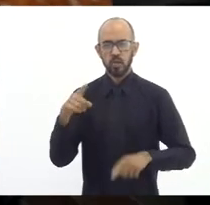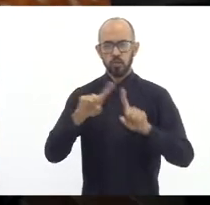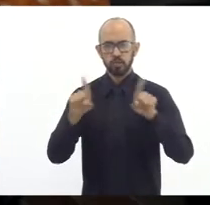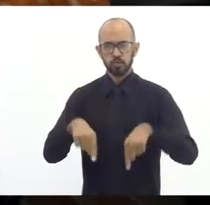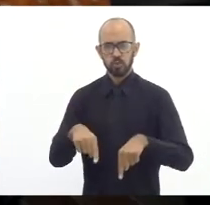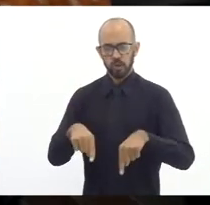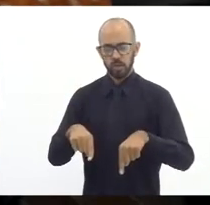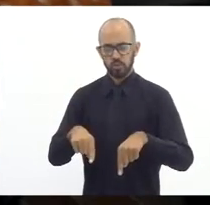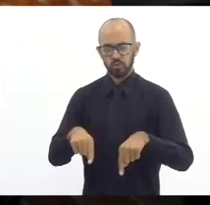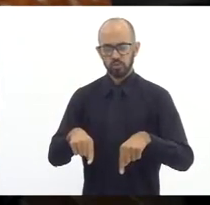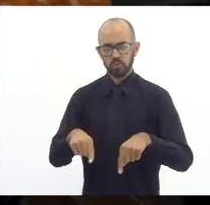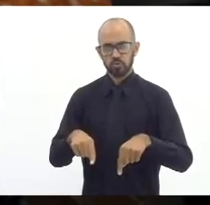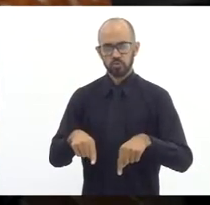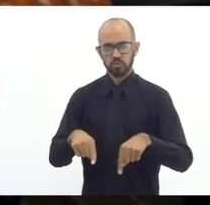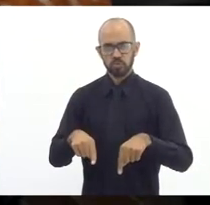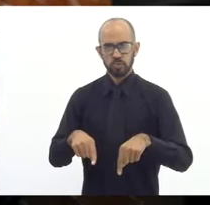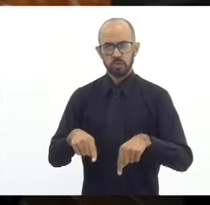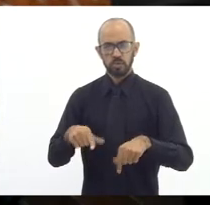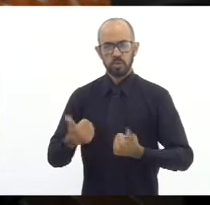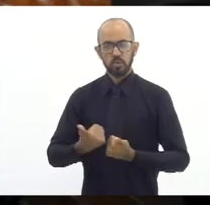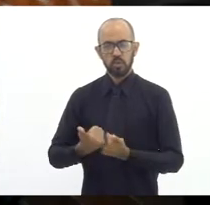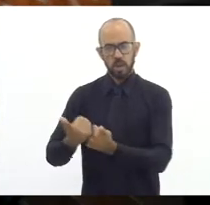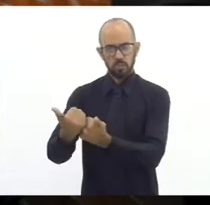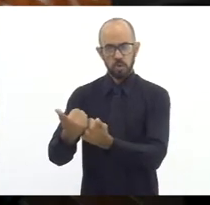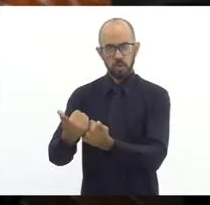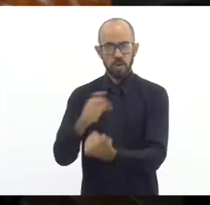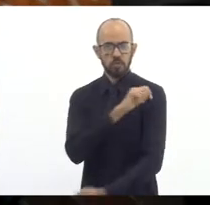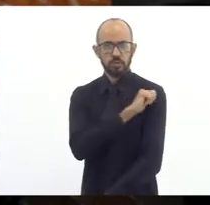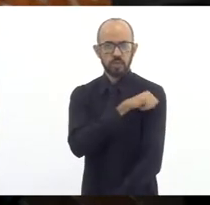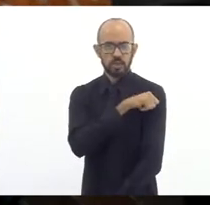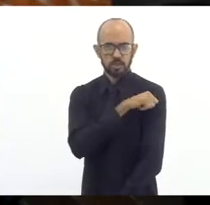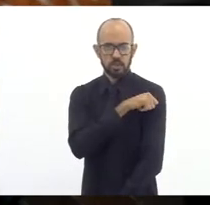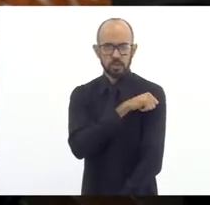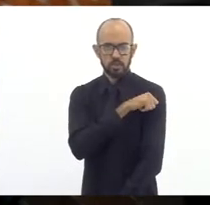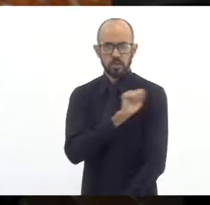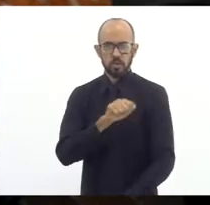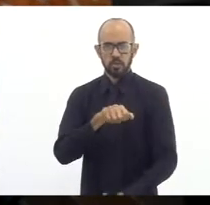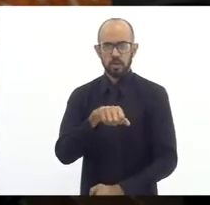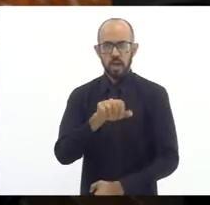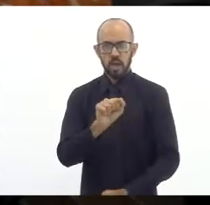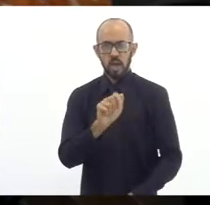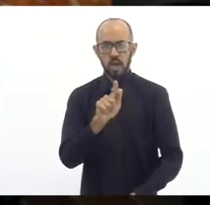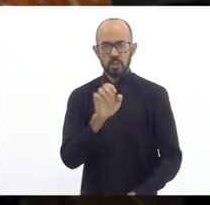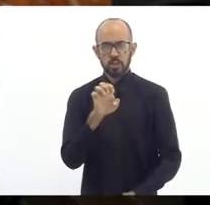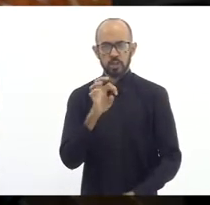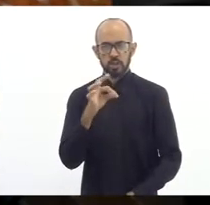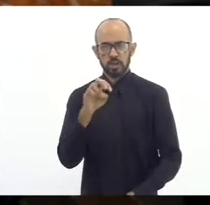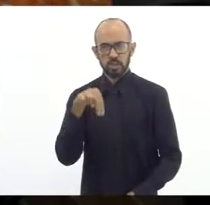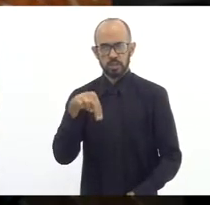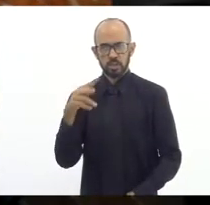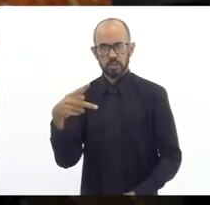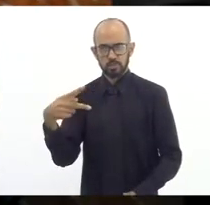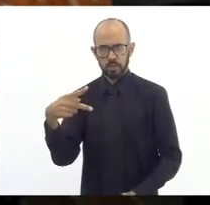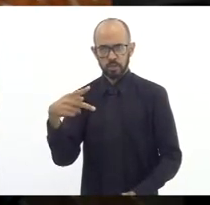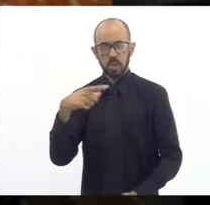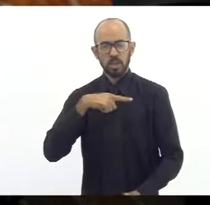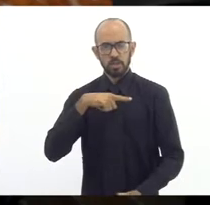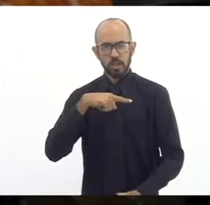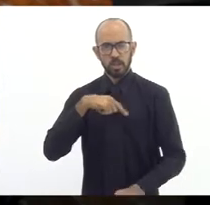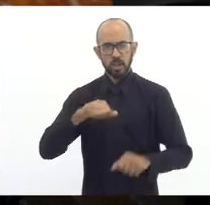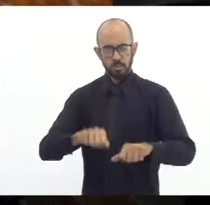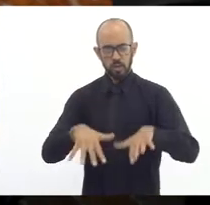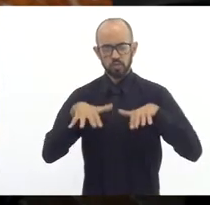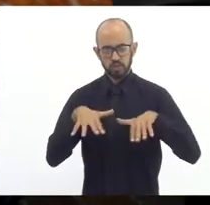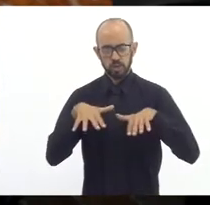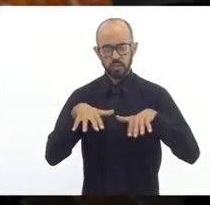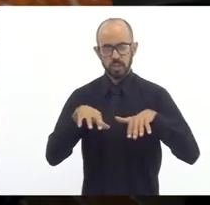estão em apoio à fiscalização da agência reguladora. Nós tínhamos uma audiência marcada com o presidente